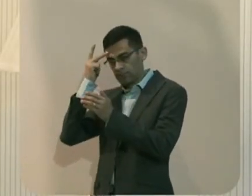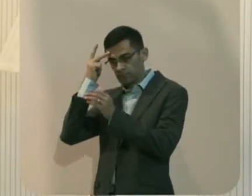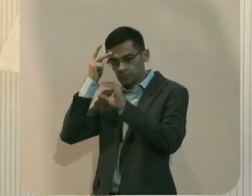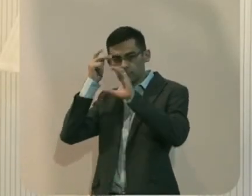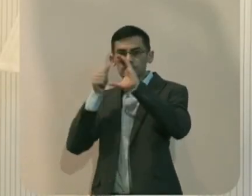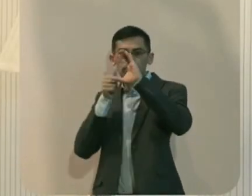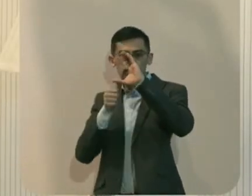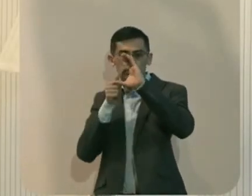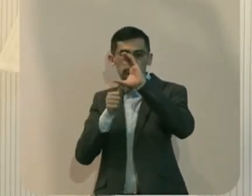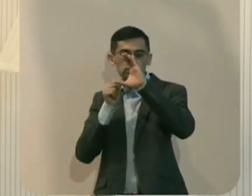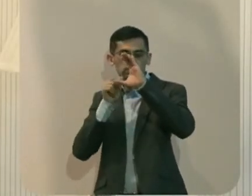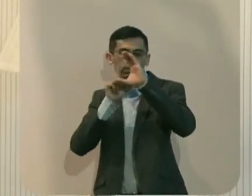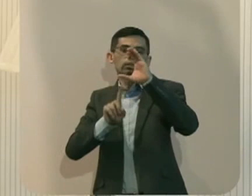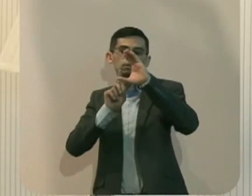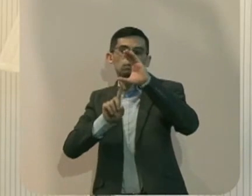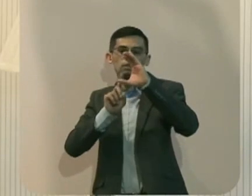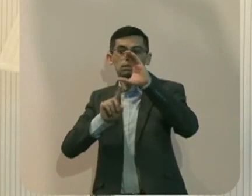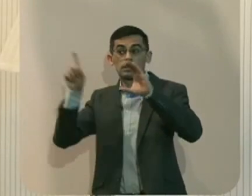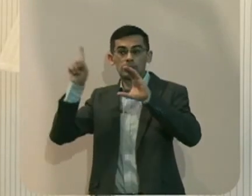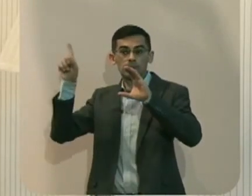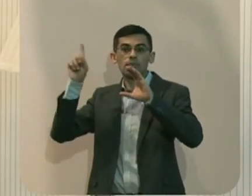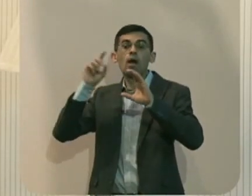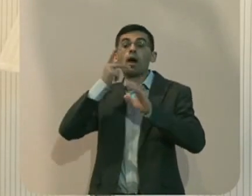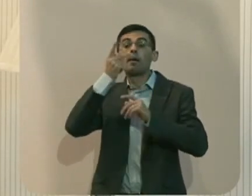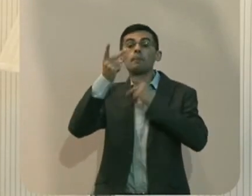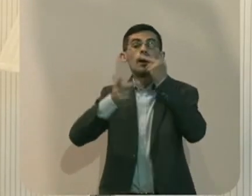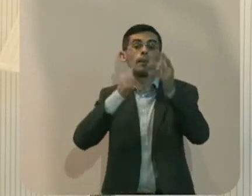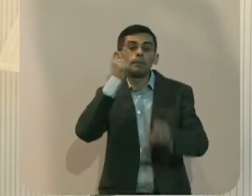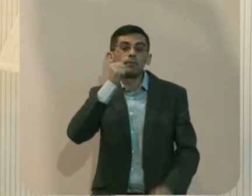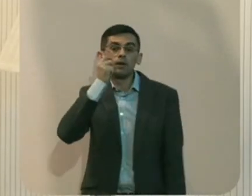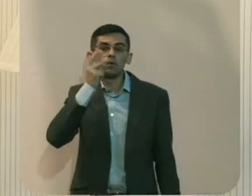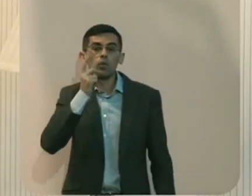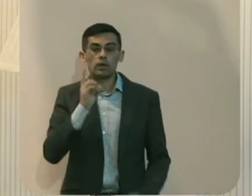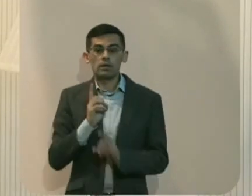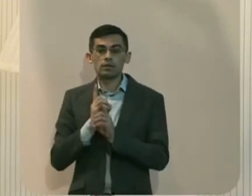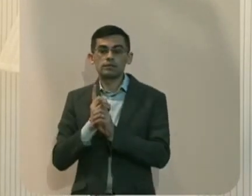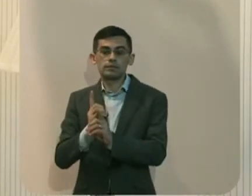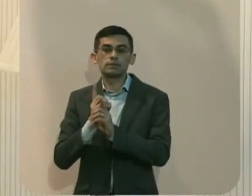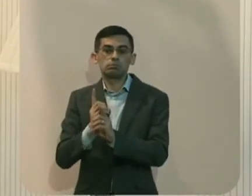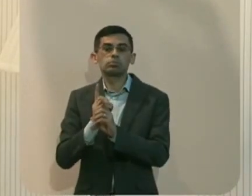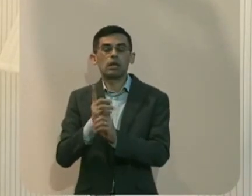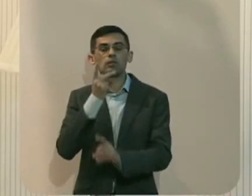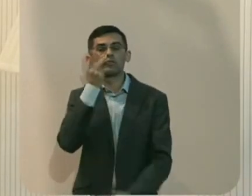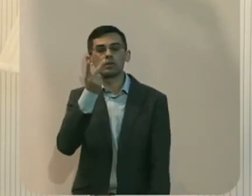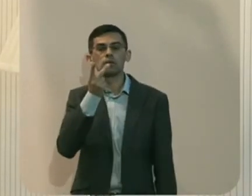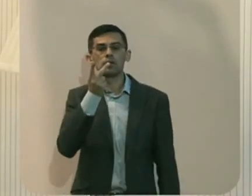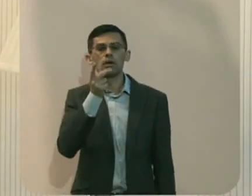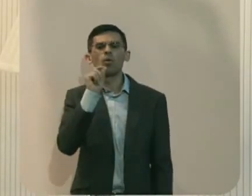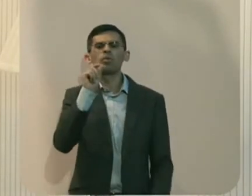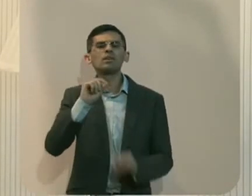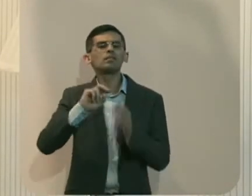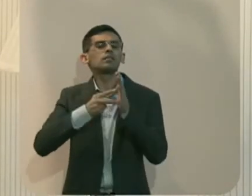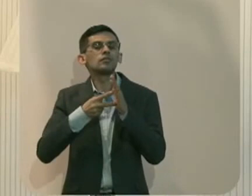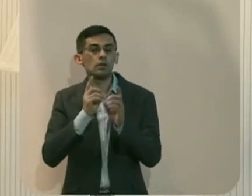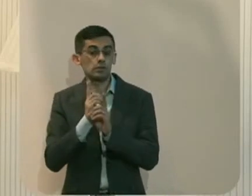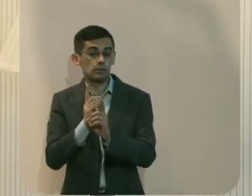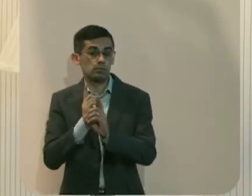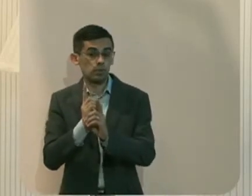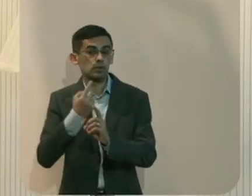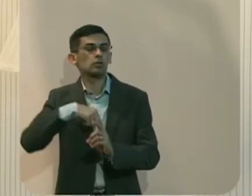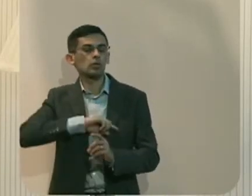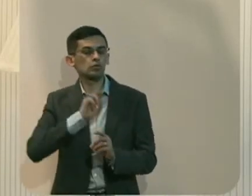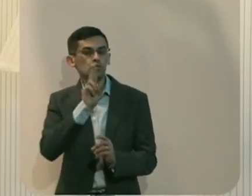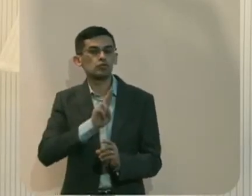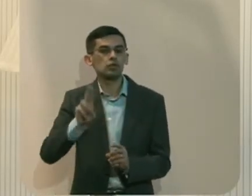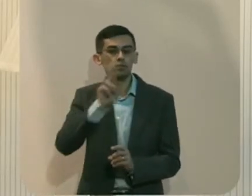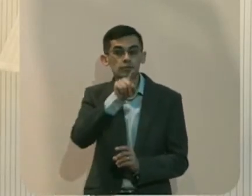na Cristolândia, e ela falando do discipulado, né? O discipulado é aquela ferramenta que a gente